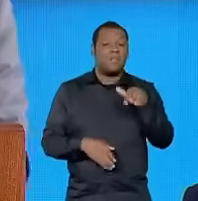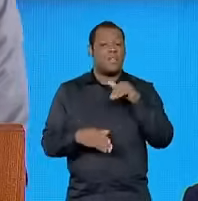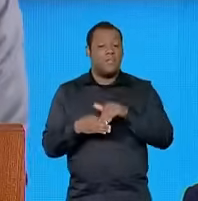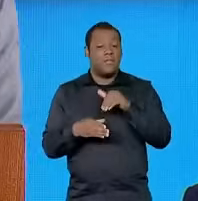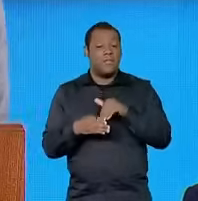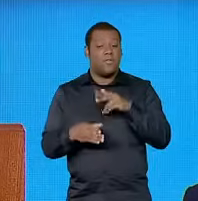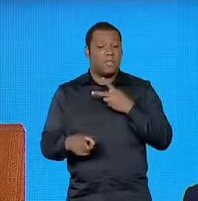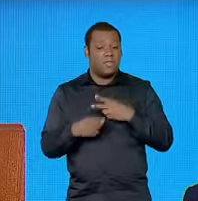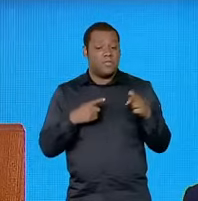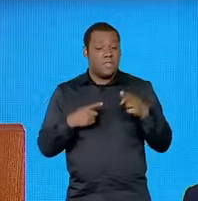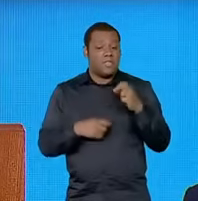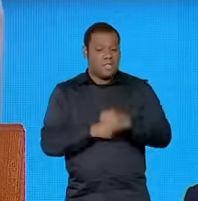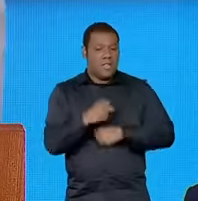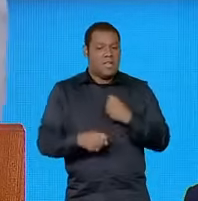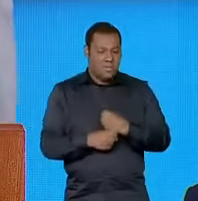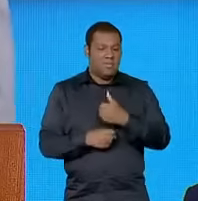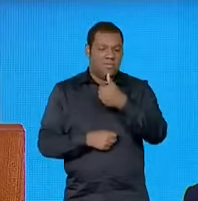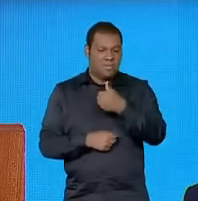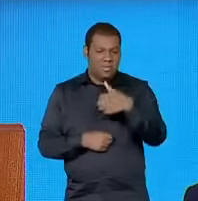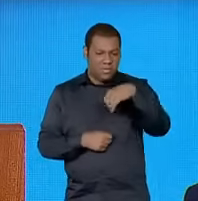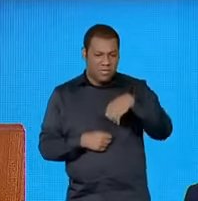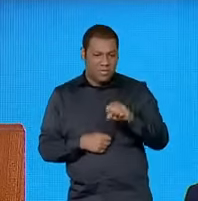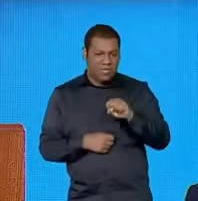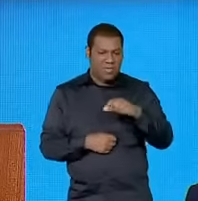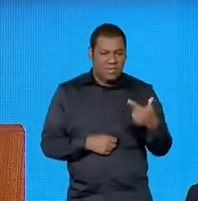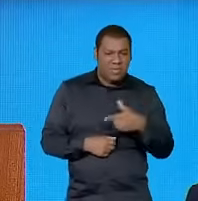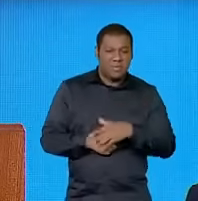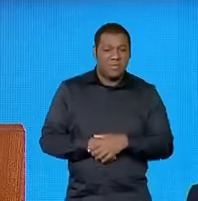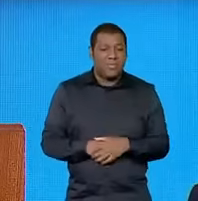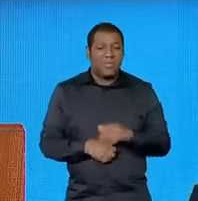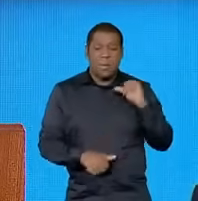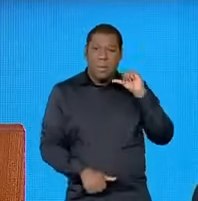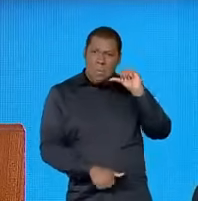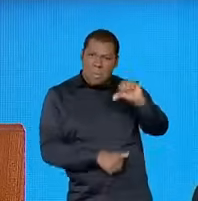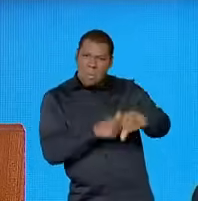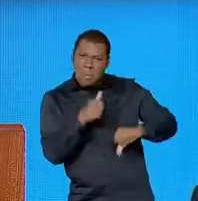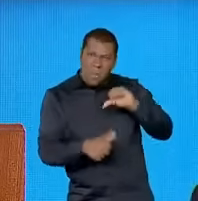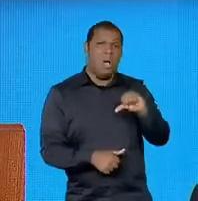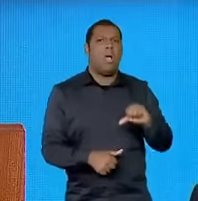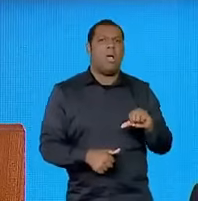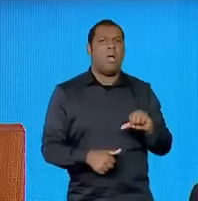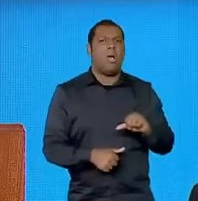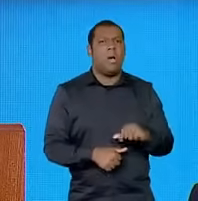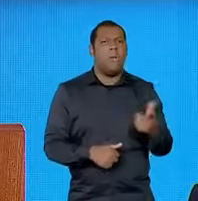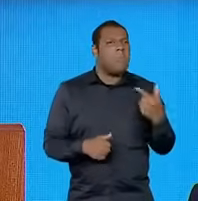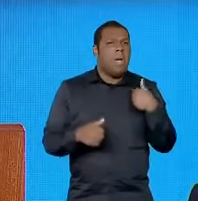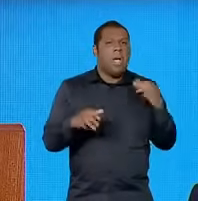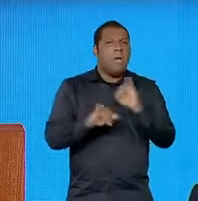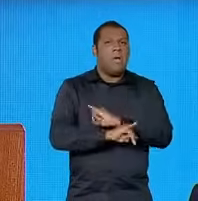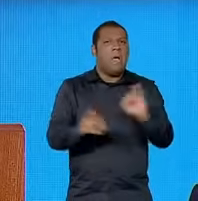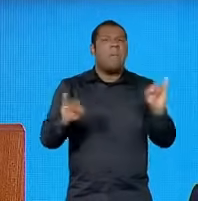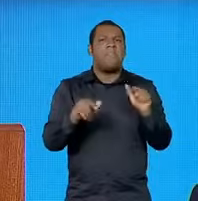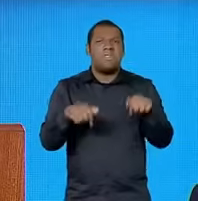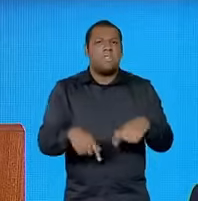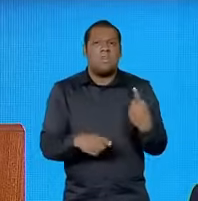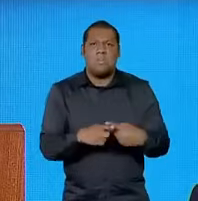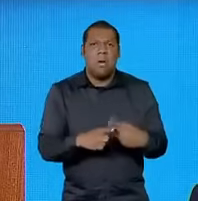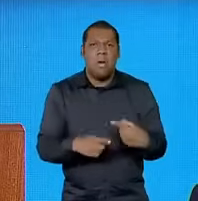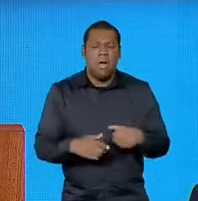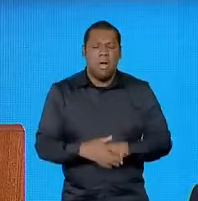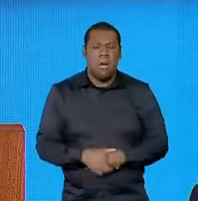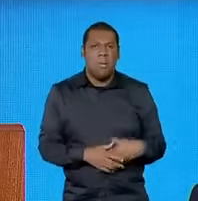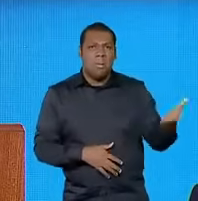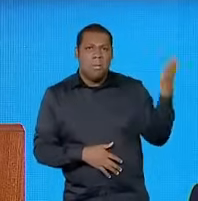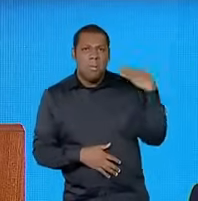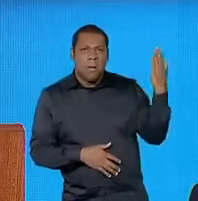74. Então, foi uma reviravolta extraordinária. Mas por que eu estou contando essa história? Porque naquele